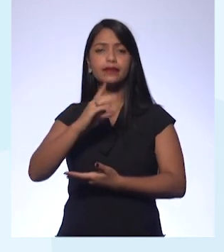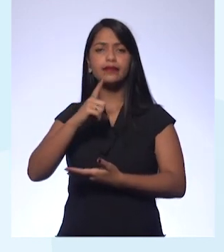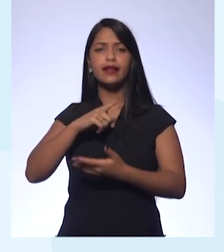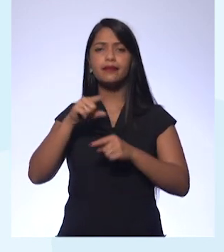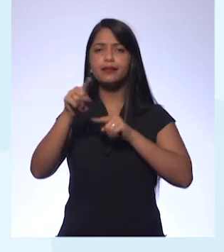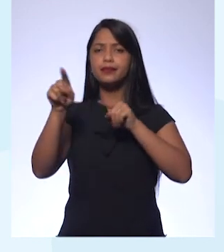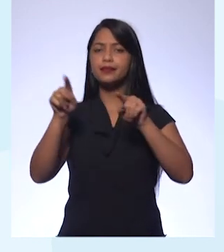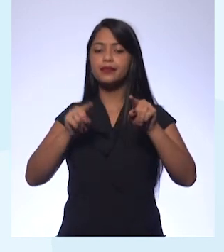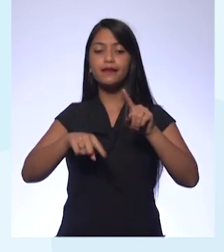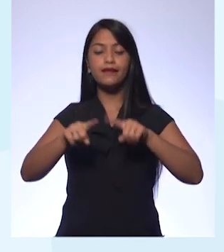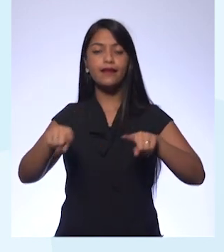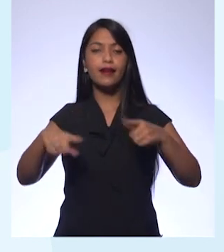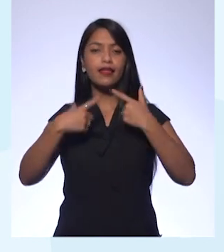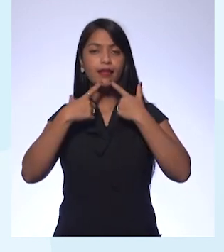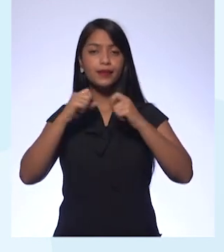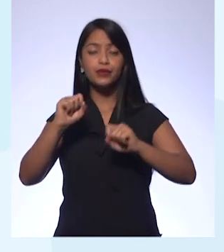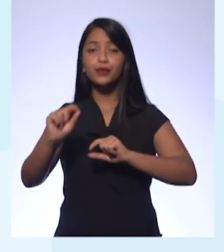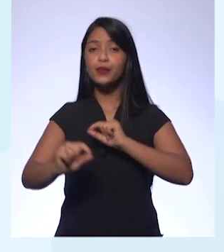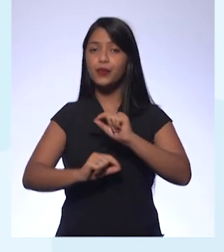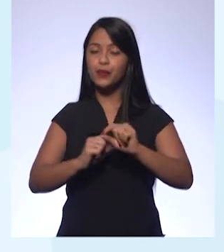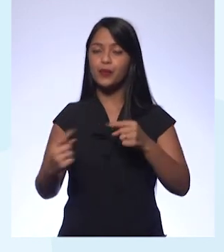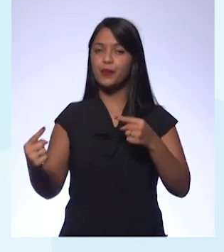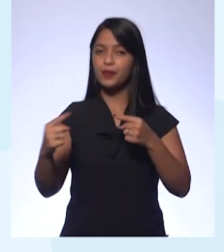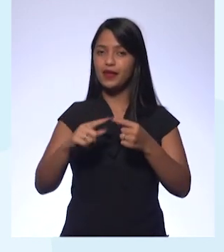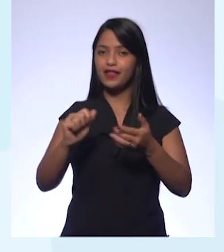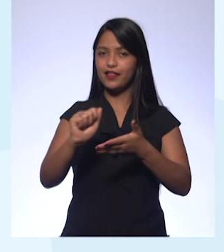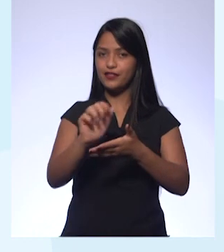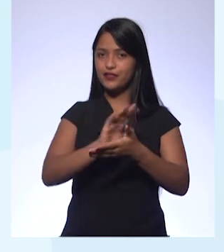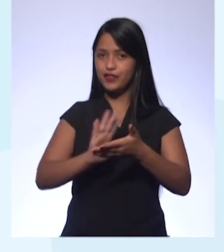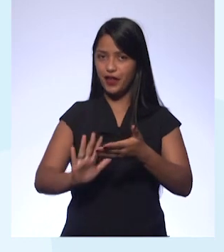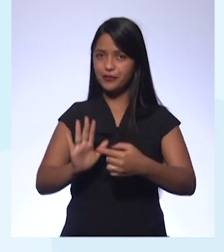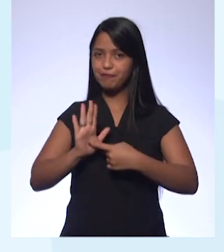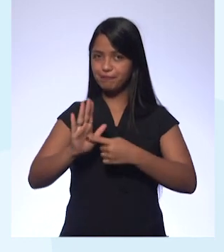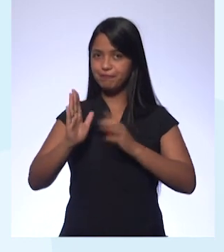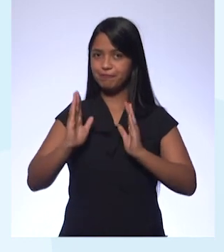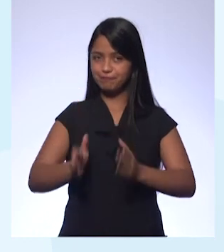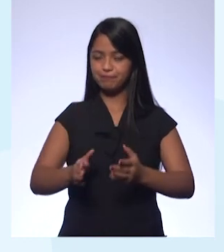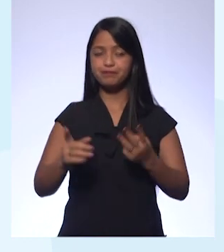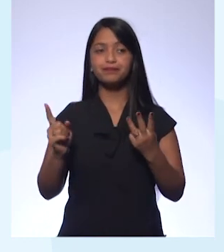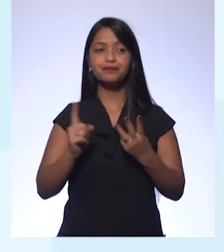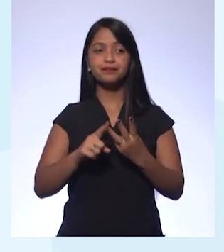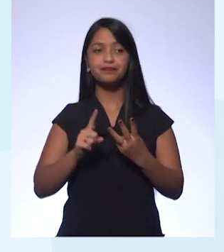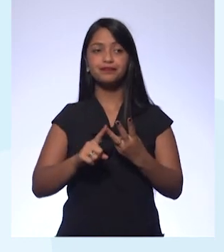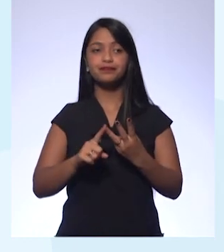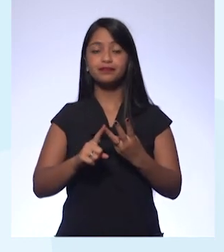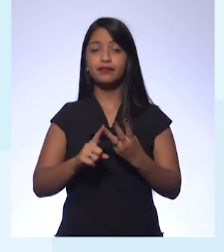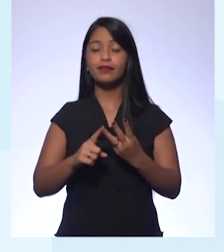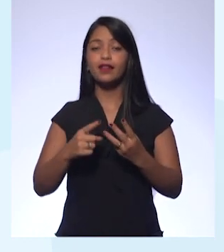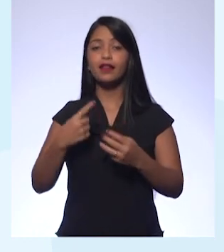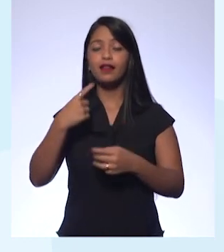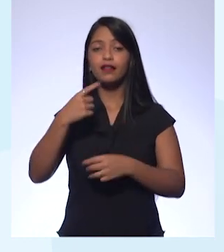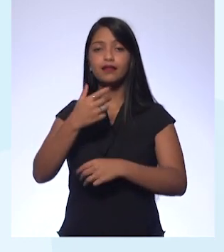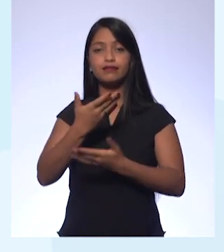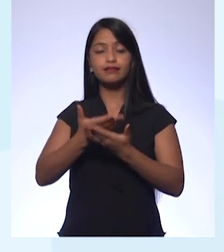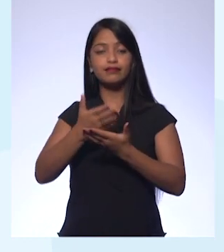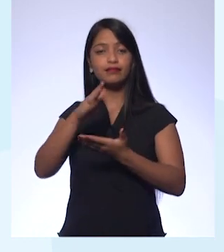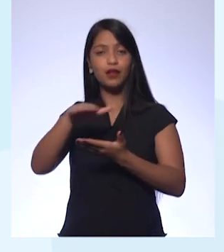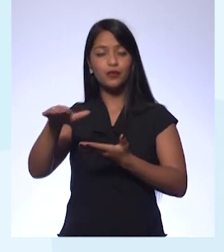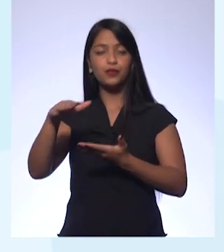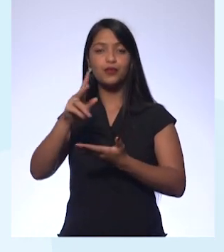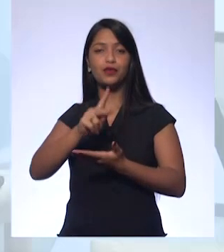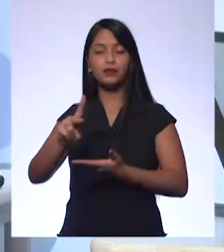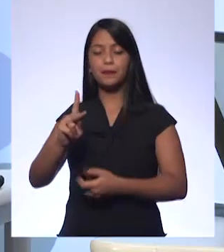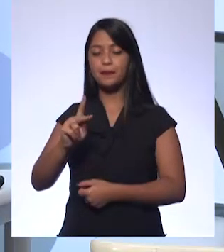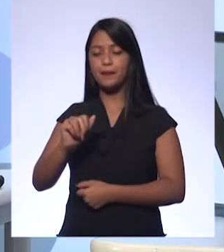sistematizar com algumas atividades para a gente checar os conhecimentos. E a amostra de trabalho aí desenvolvido pela professora